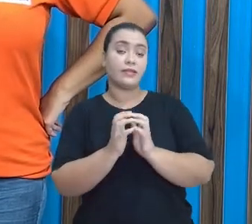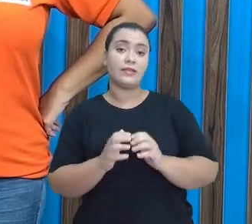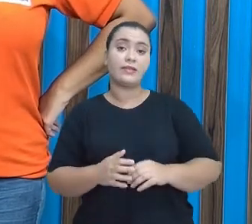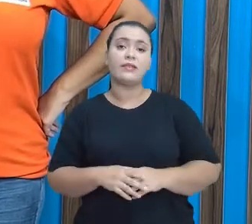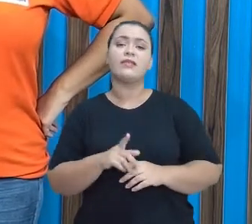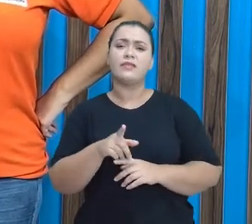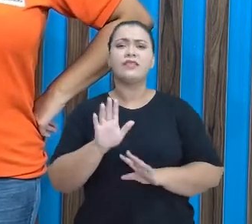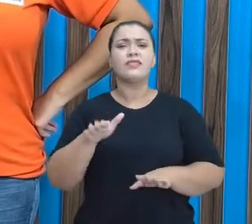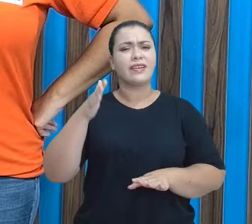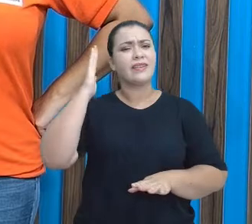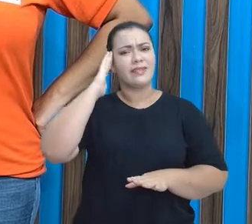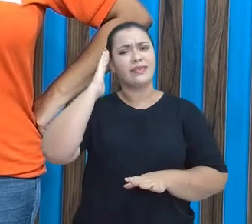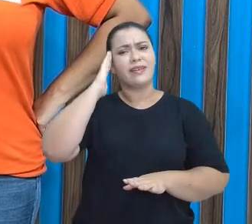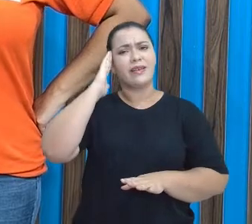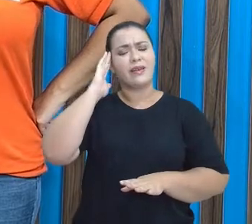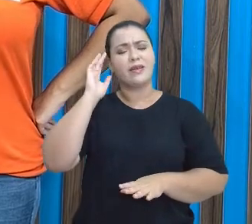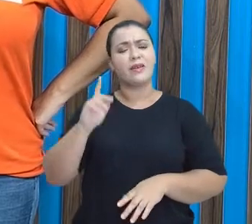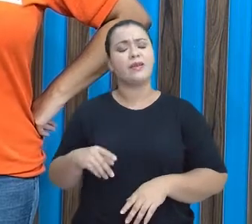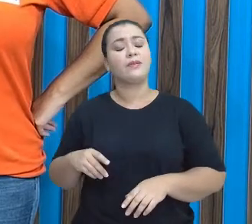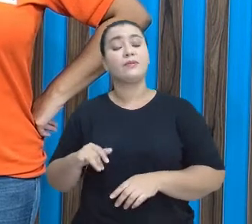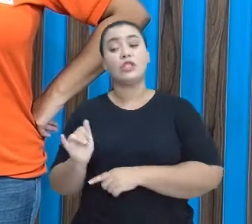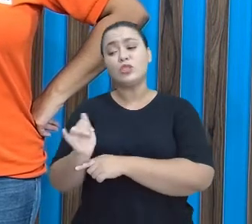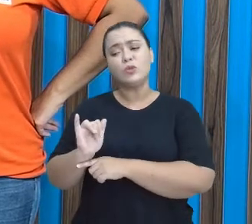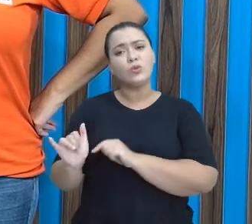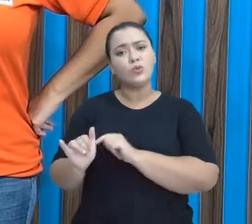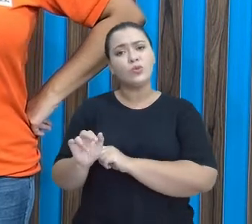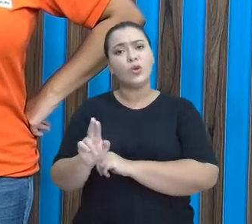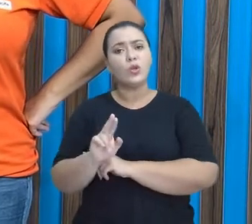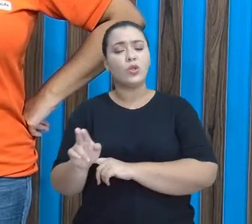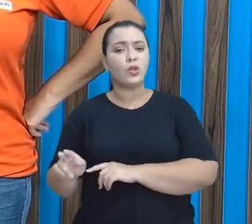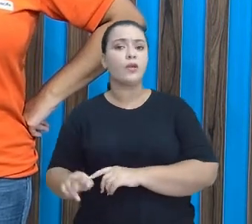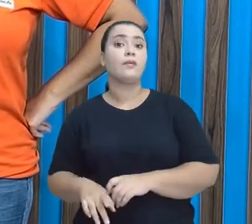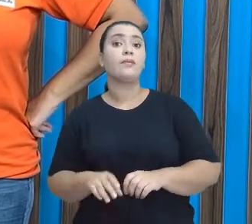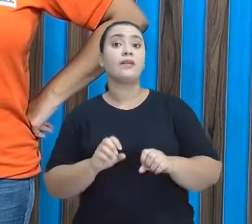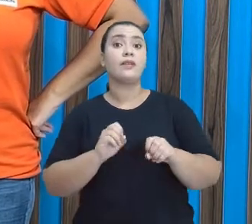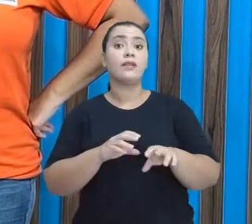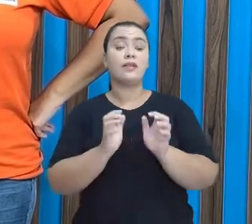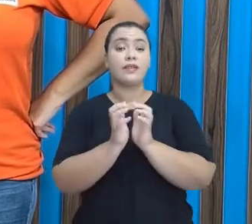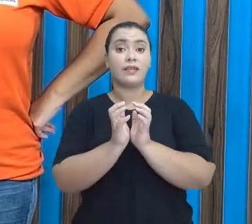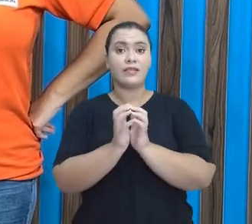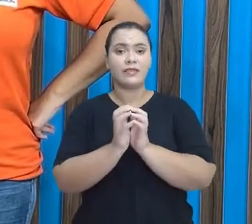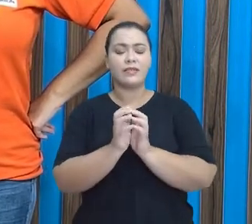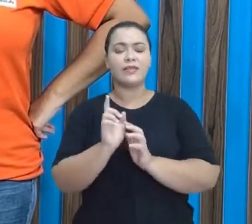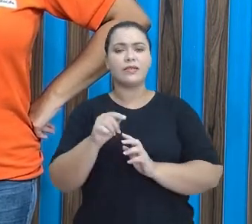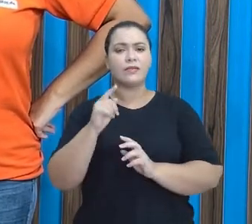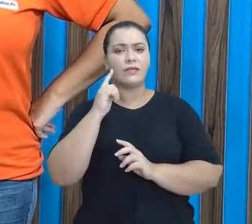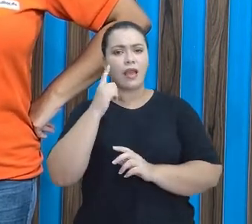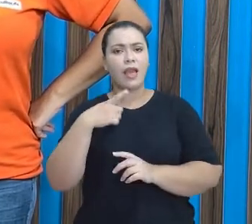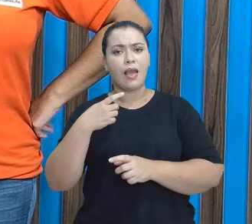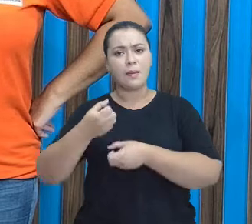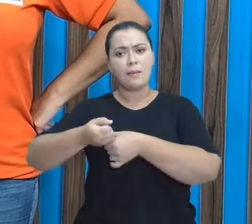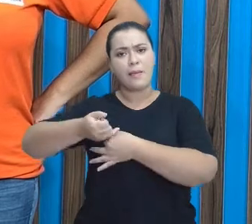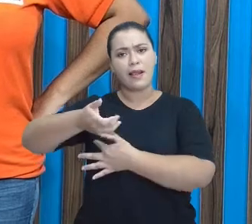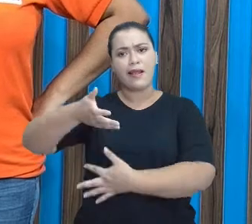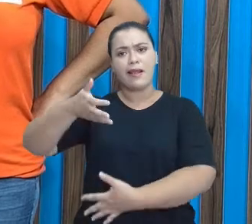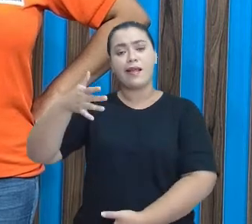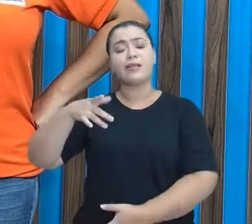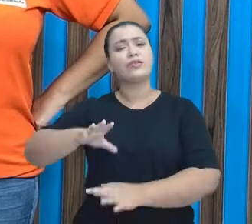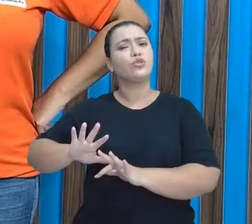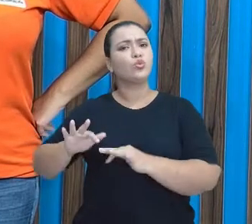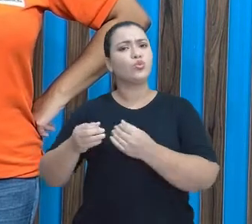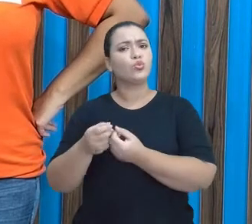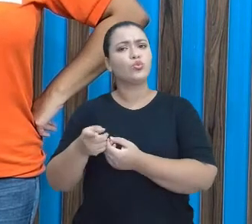E aí vocês já sabem, joga no YouTube, Educa Recife, vocês vão ver lá o canal e as aulas estão